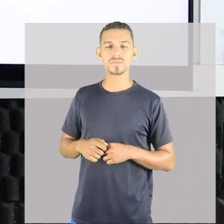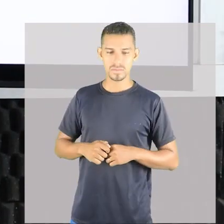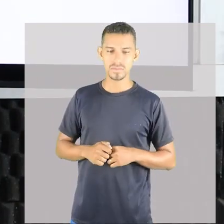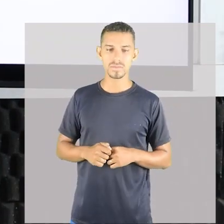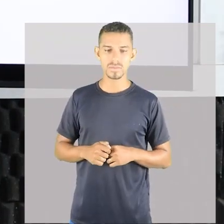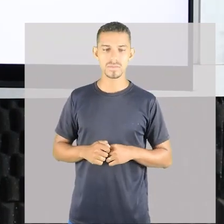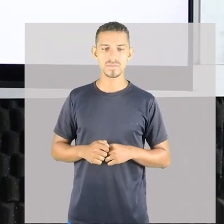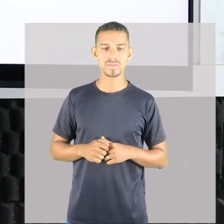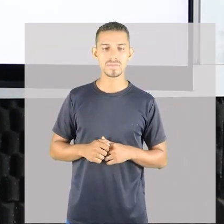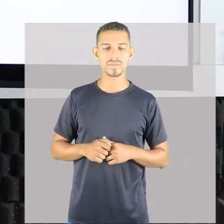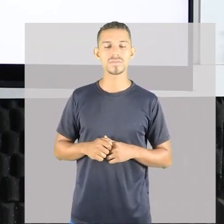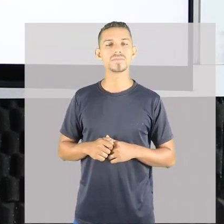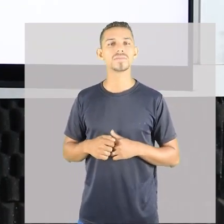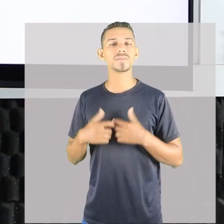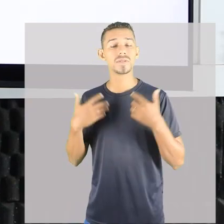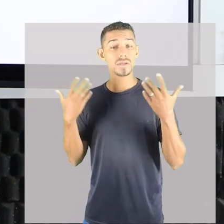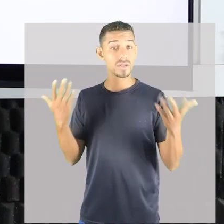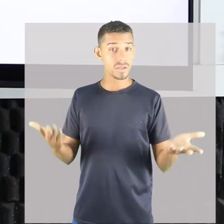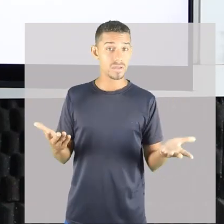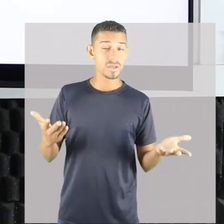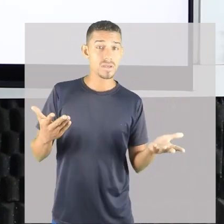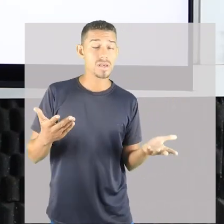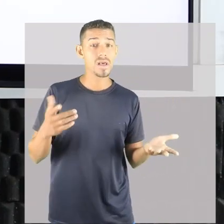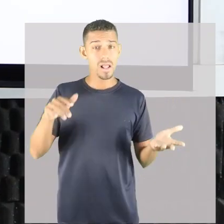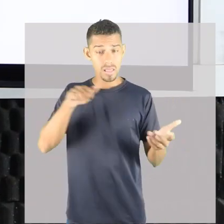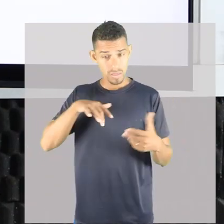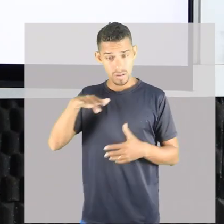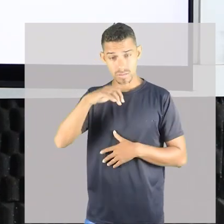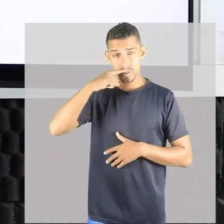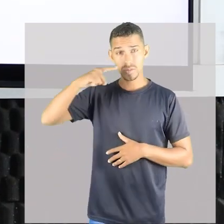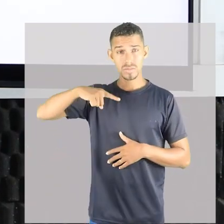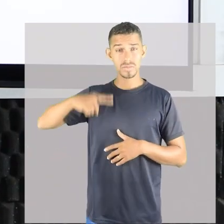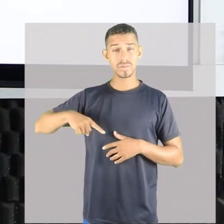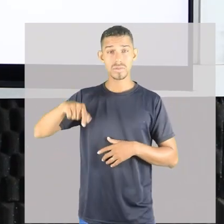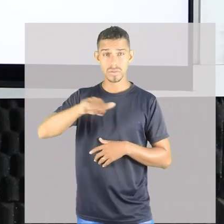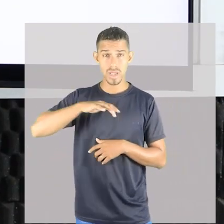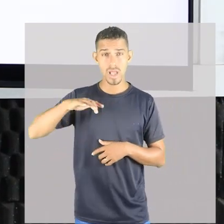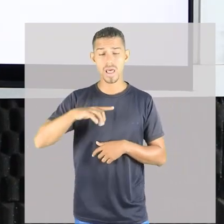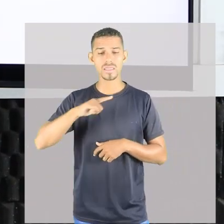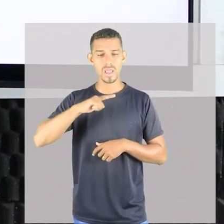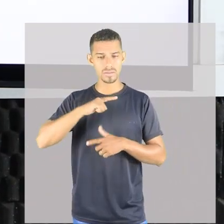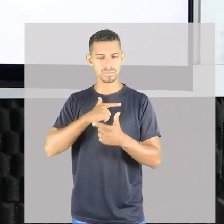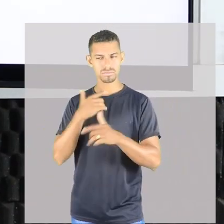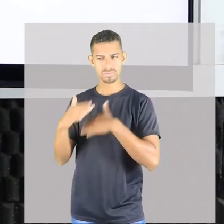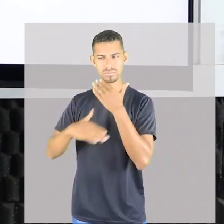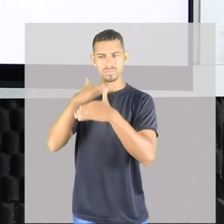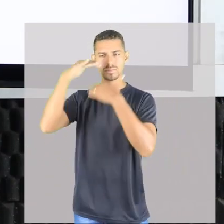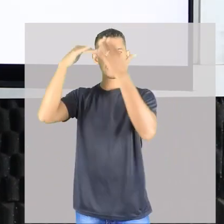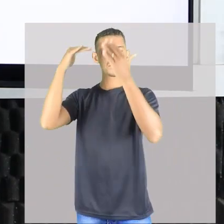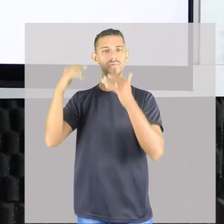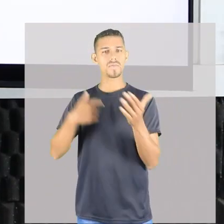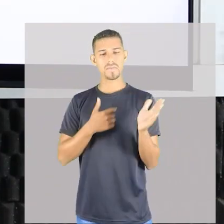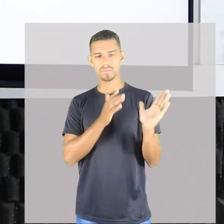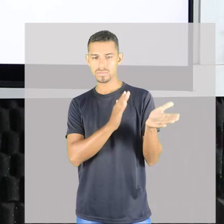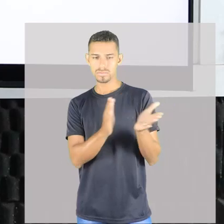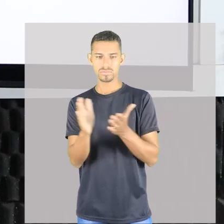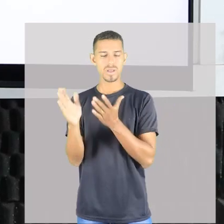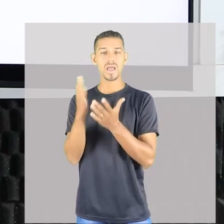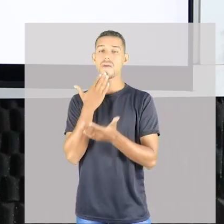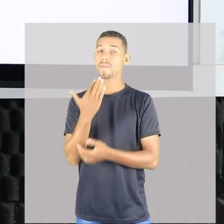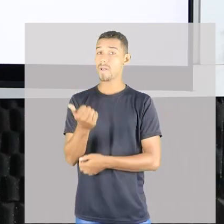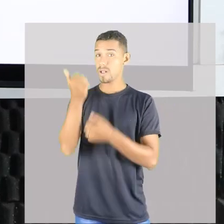inicialmente, nesta Rússia. É nesse cenário que nós vamos, claro, ter esse progresso, ou esse processo,